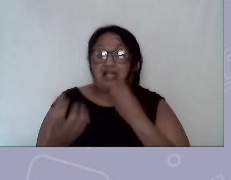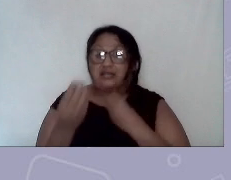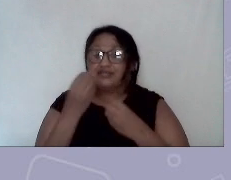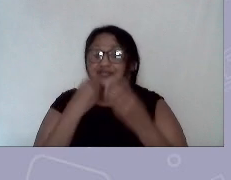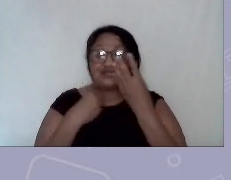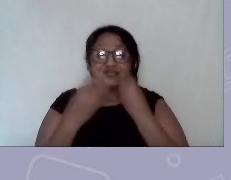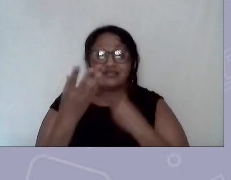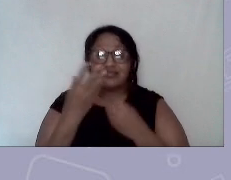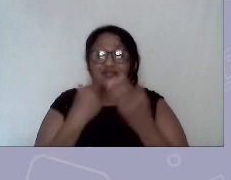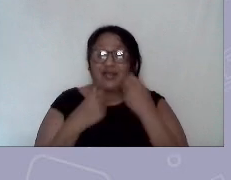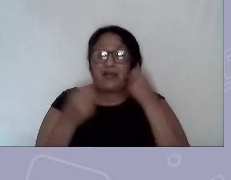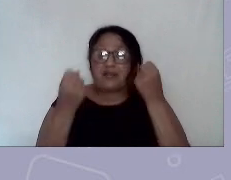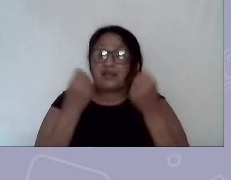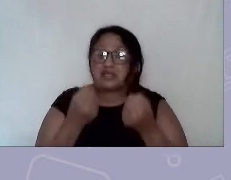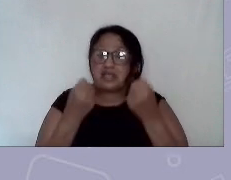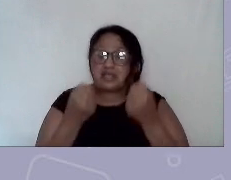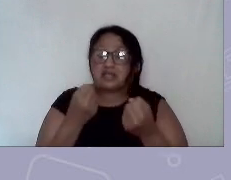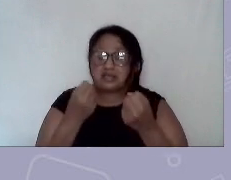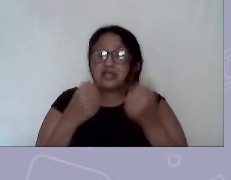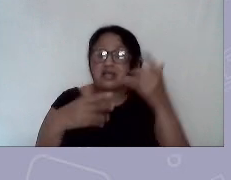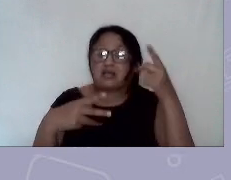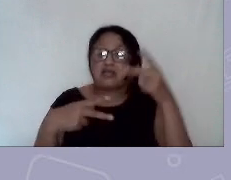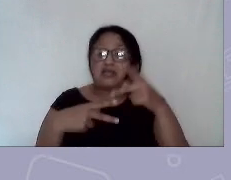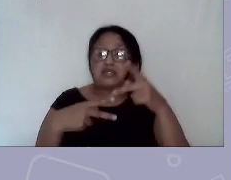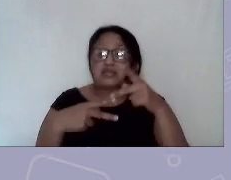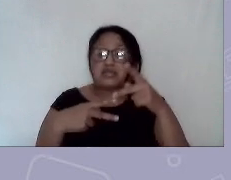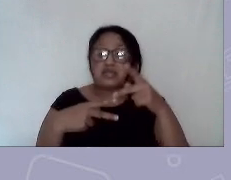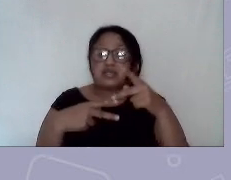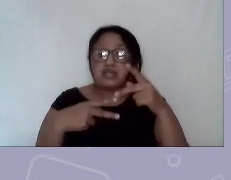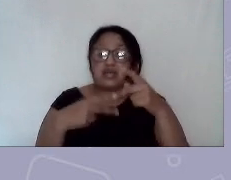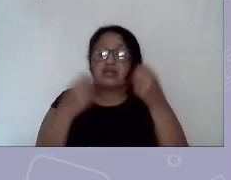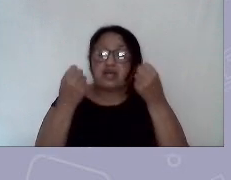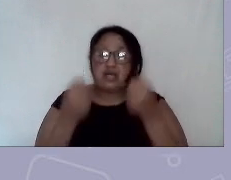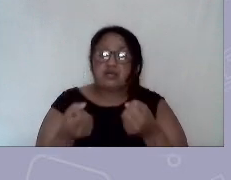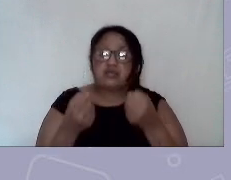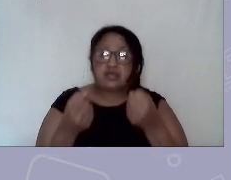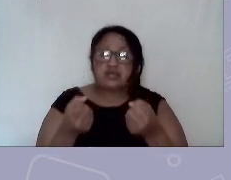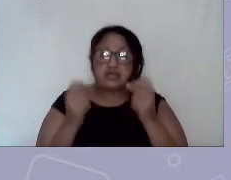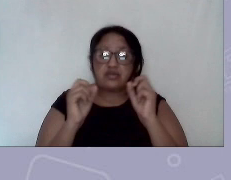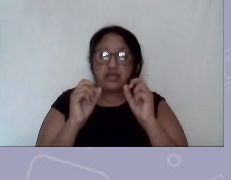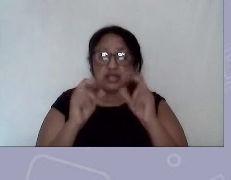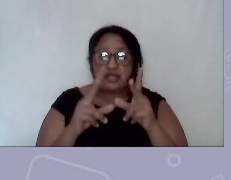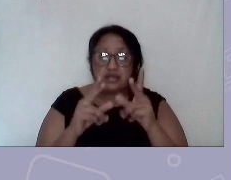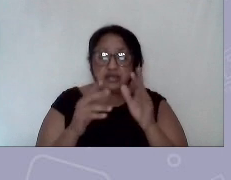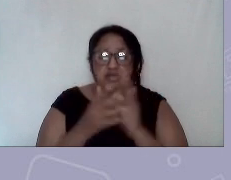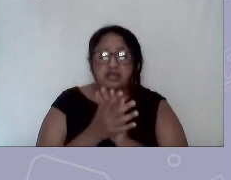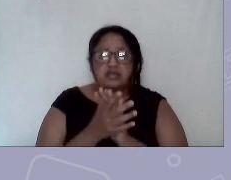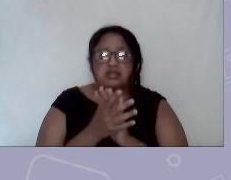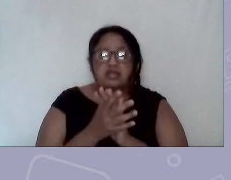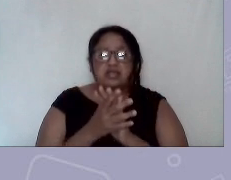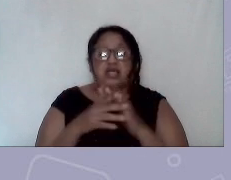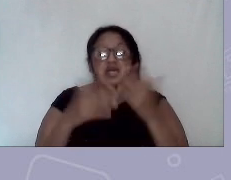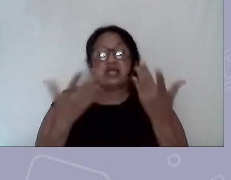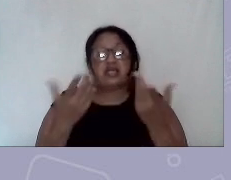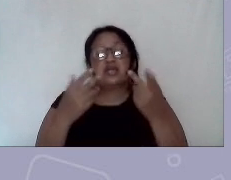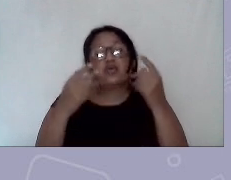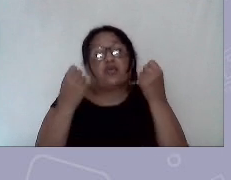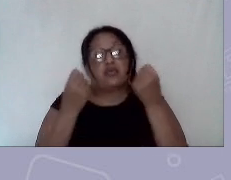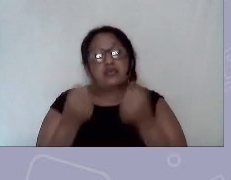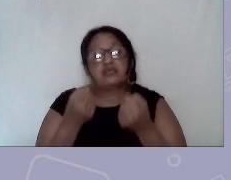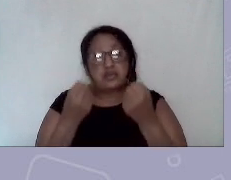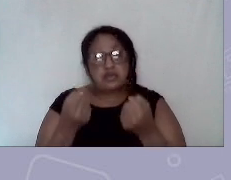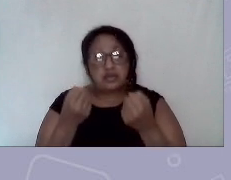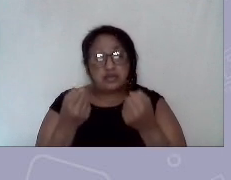seja proporcional ao peso ok? então e o peso por sua vez é